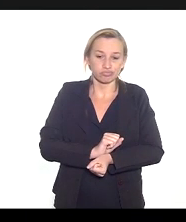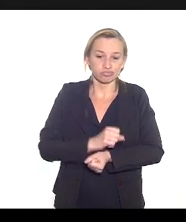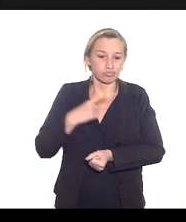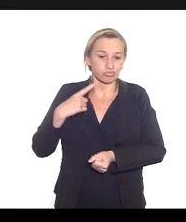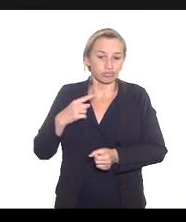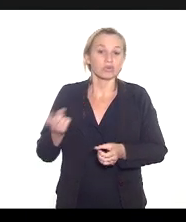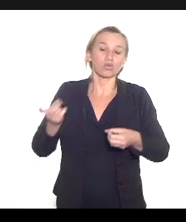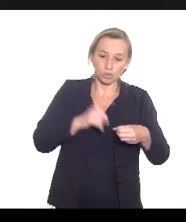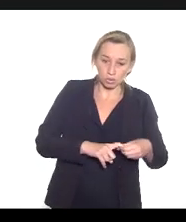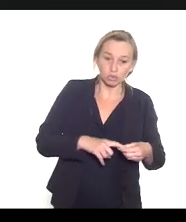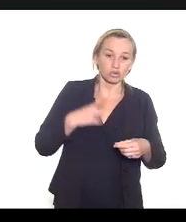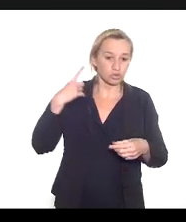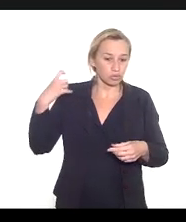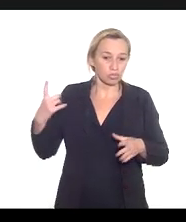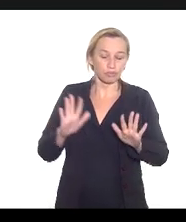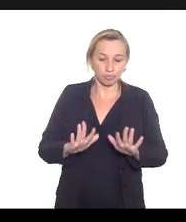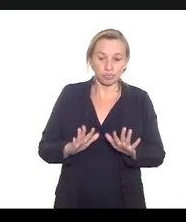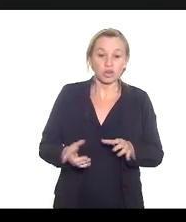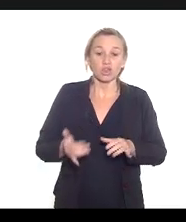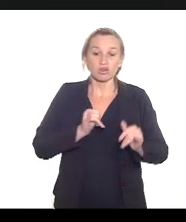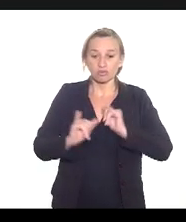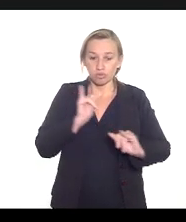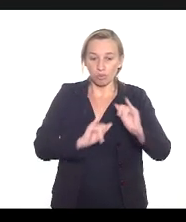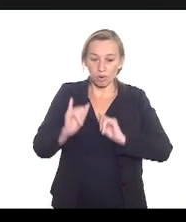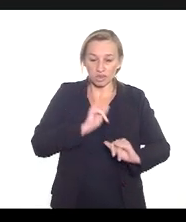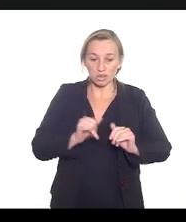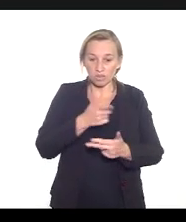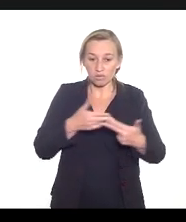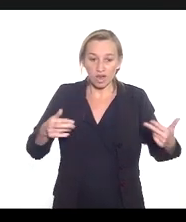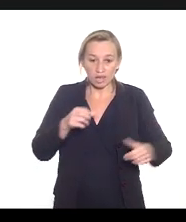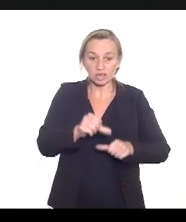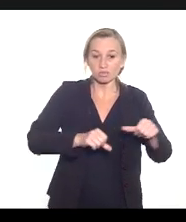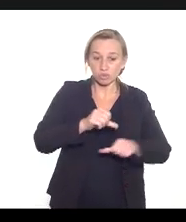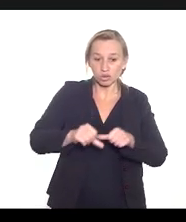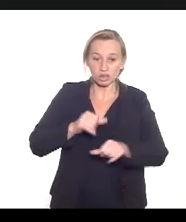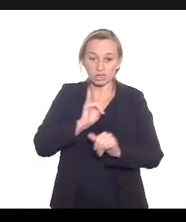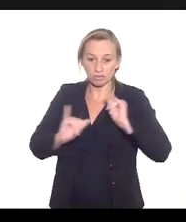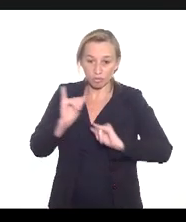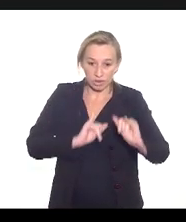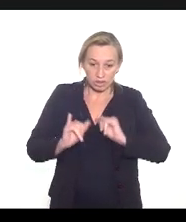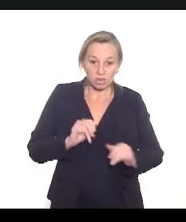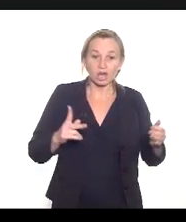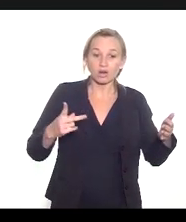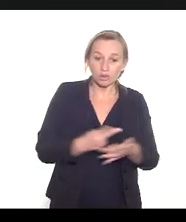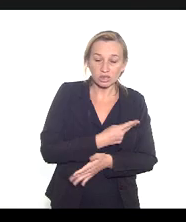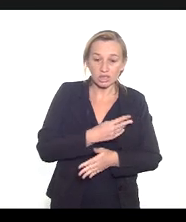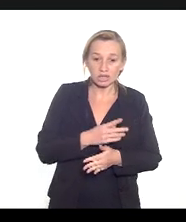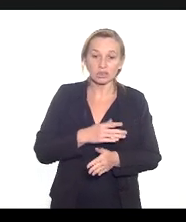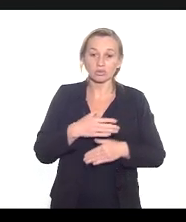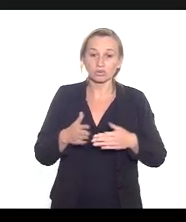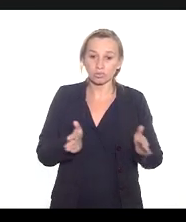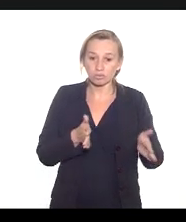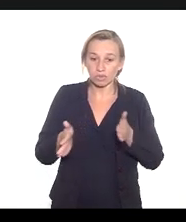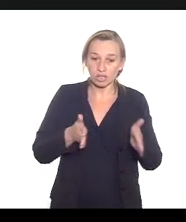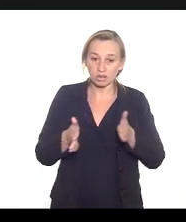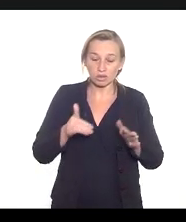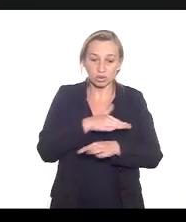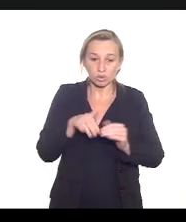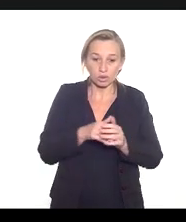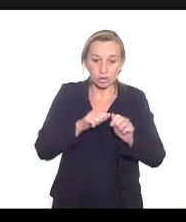Oi gente ela não sabe o que fazer ela é portanto informação é portanto a mudança das informações isso aconteceu durante a pandemia